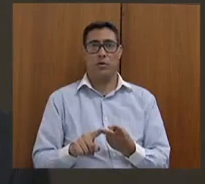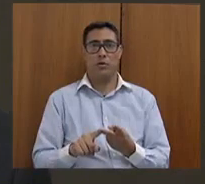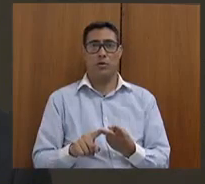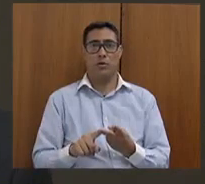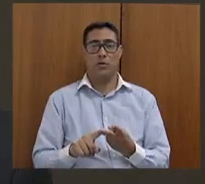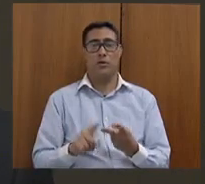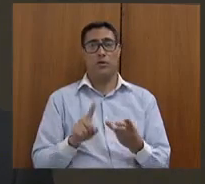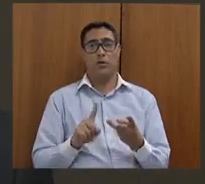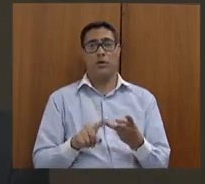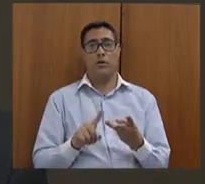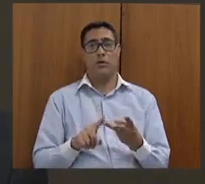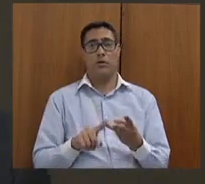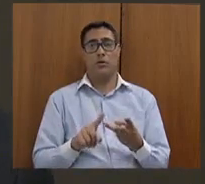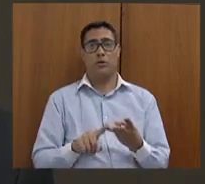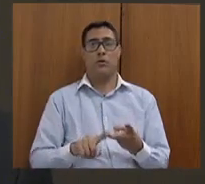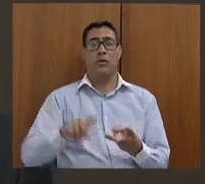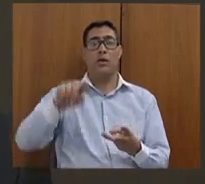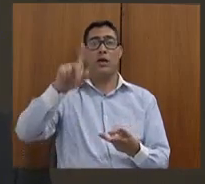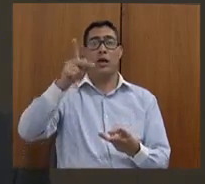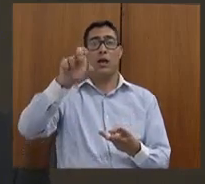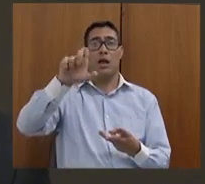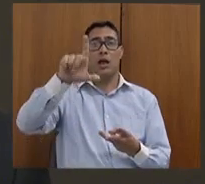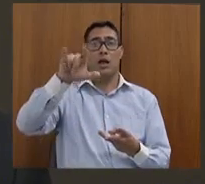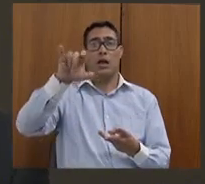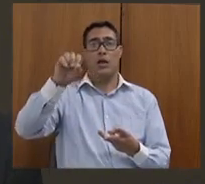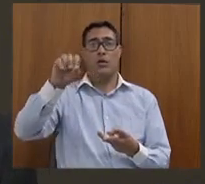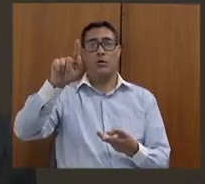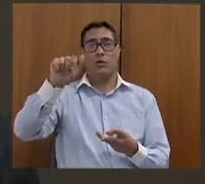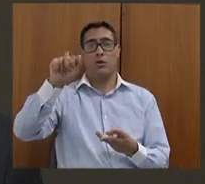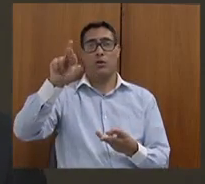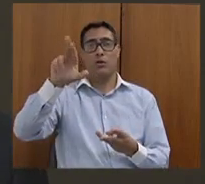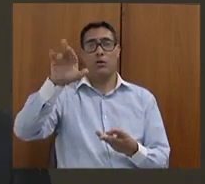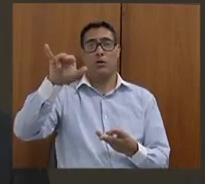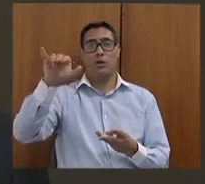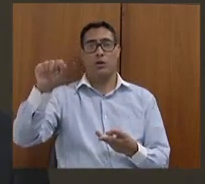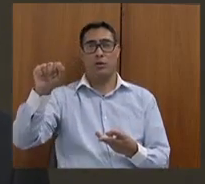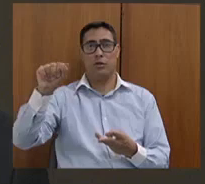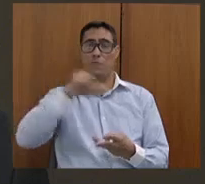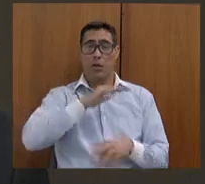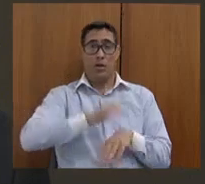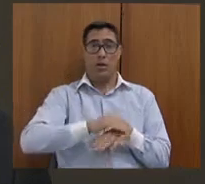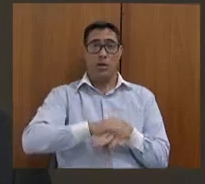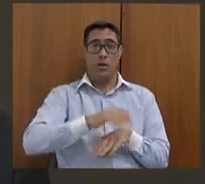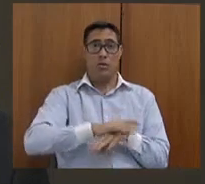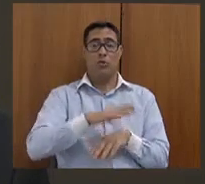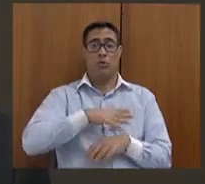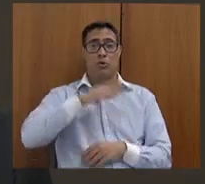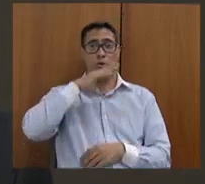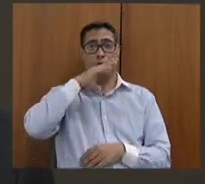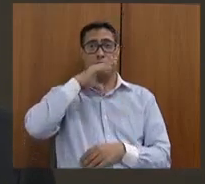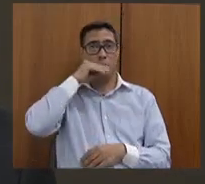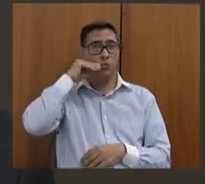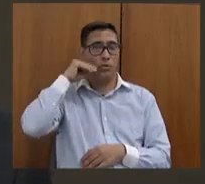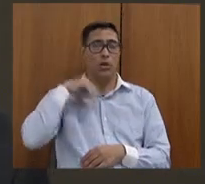teve um outro eu esqueci era o Garcia eu sou servidor efetivo do Estado viu gente